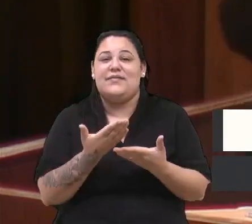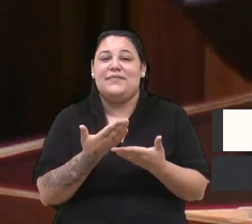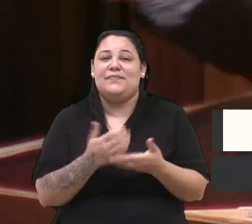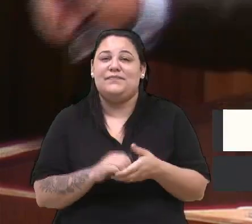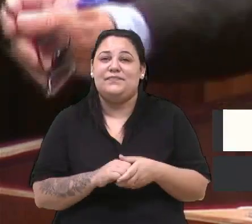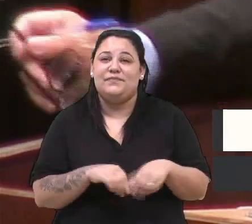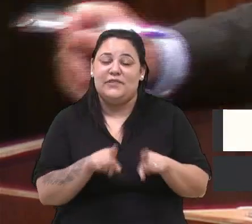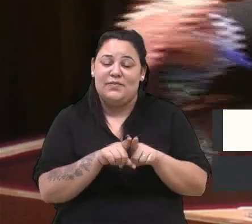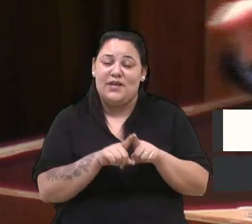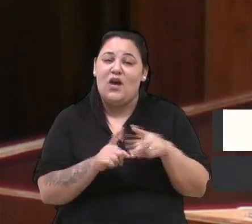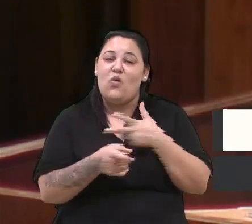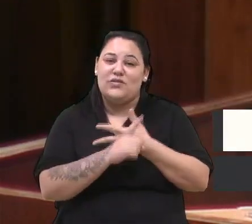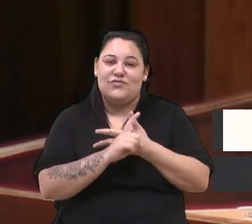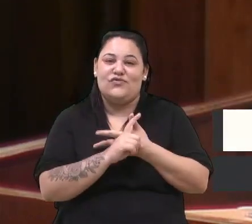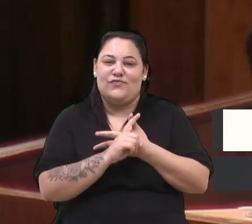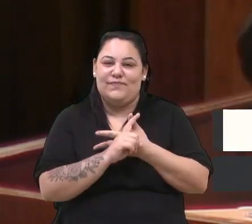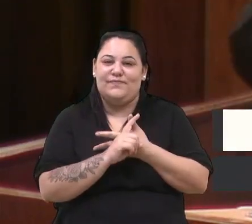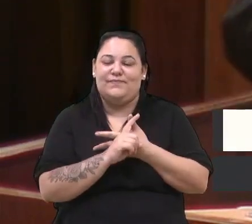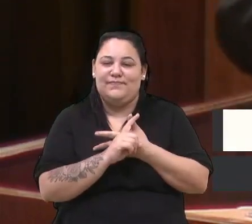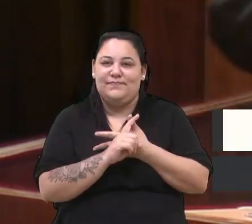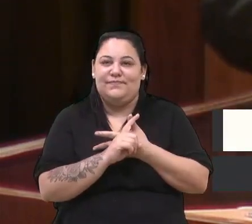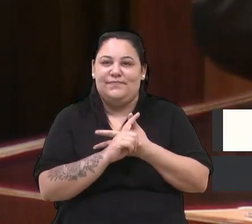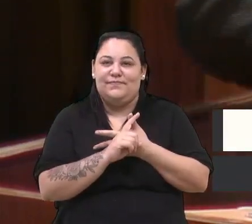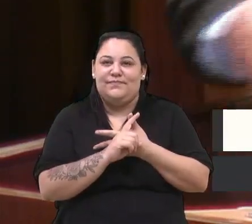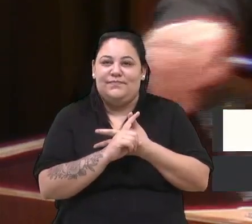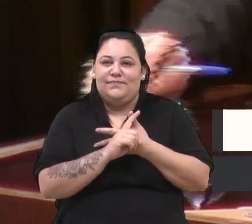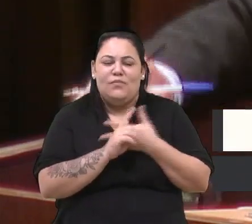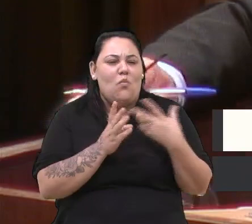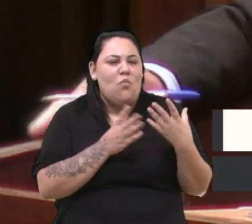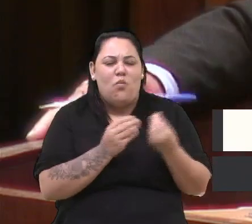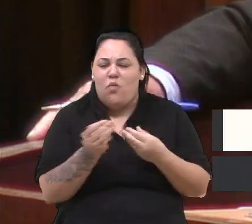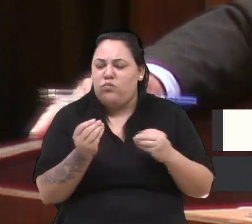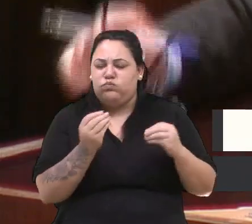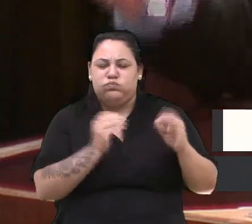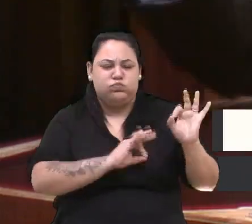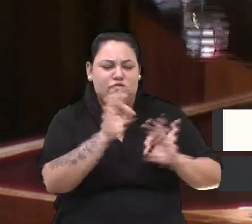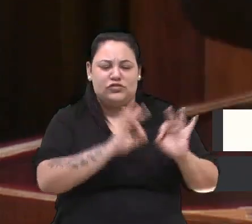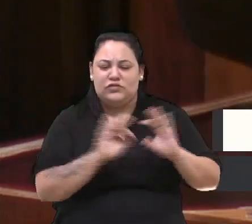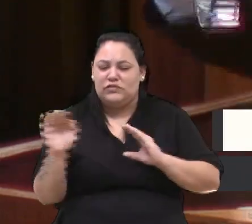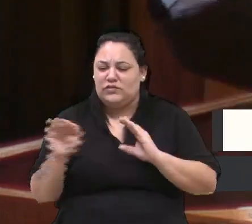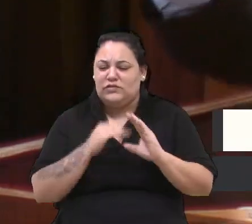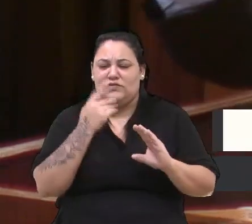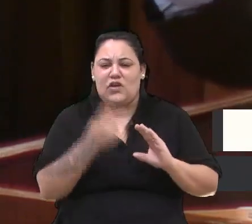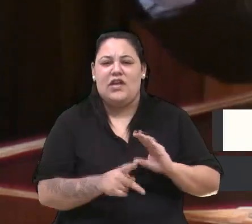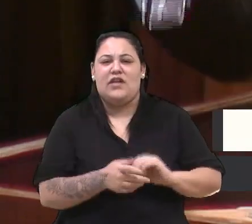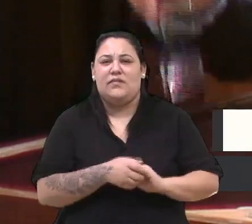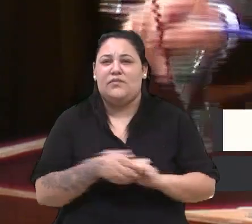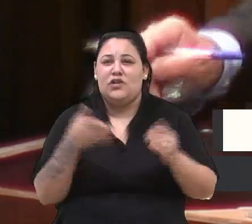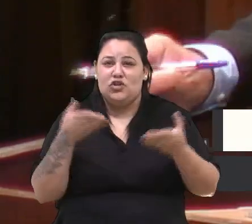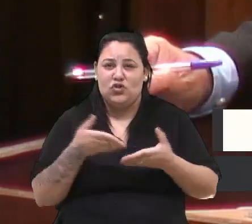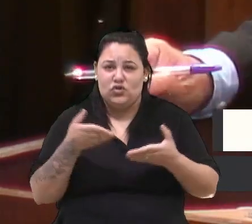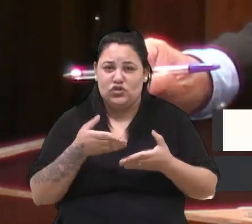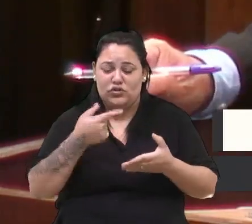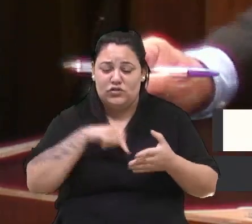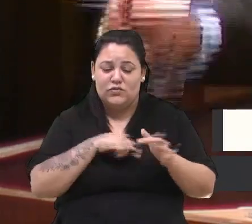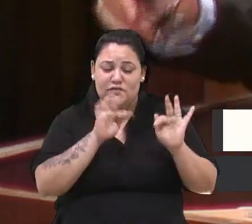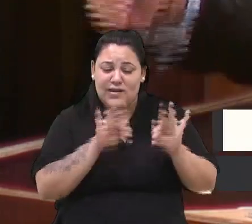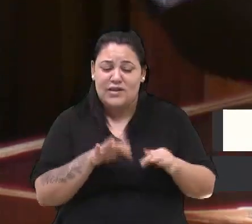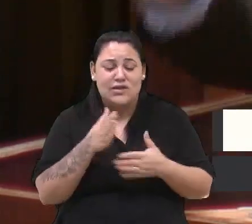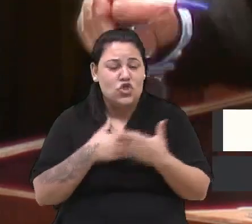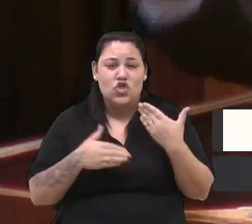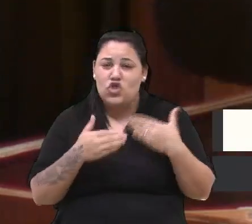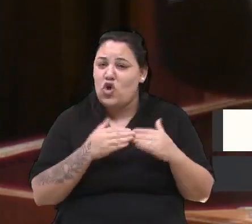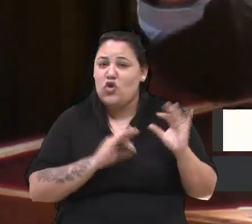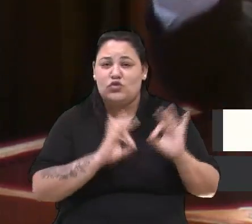também o Executivo por tantos projetos que encaminhou para essa casa. E que hoje nós vamos finalizar todos. Nós